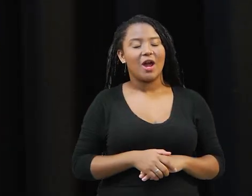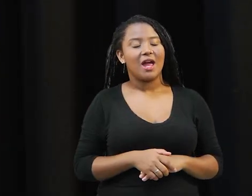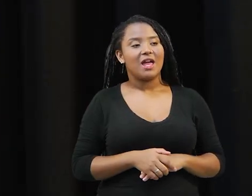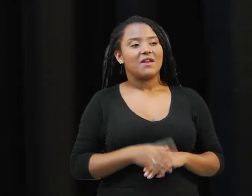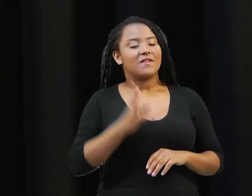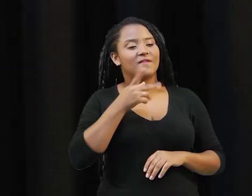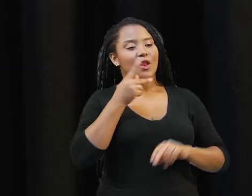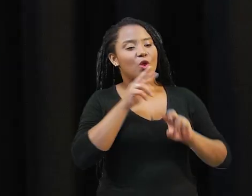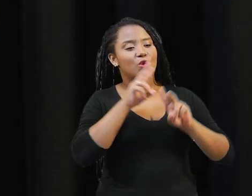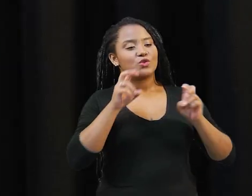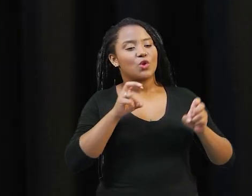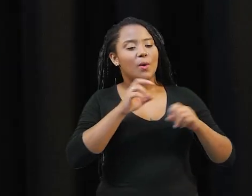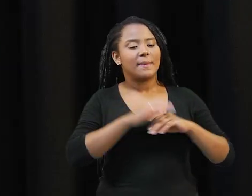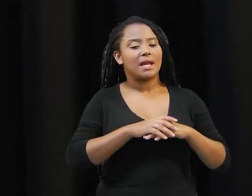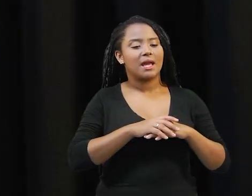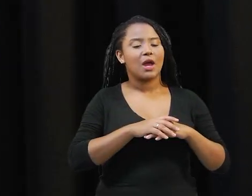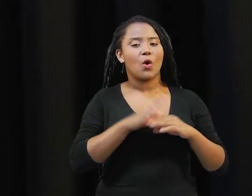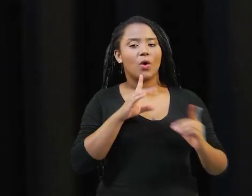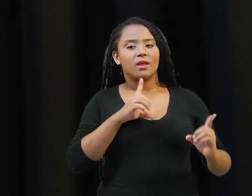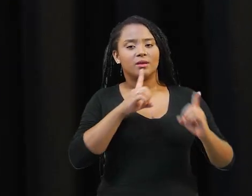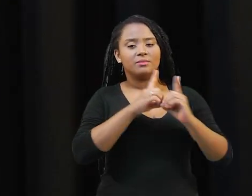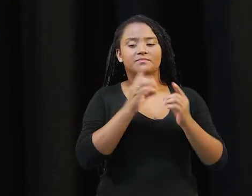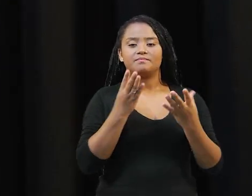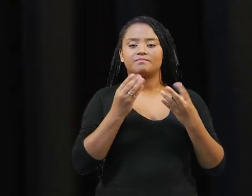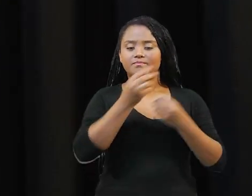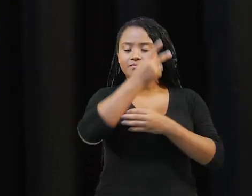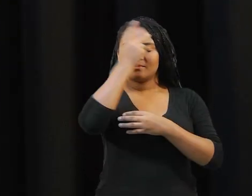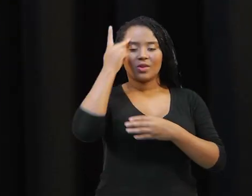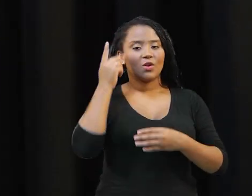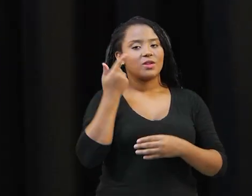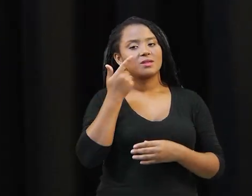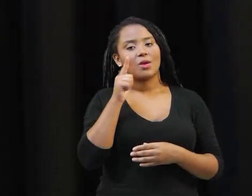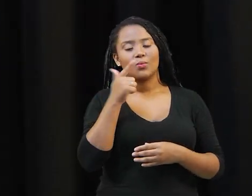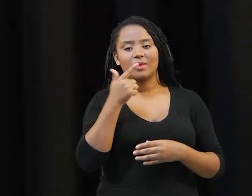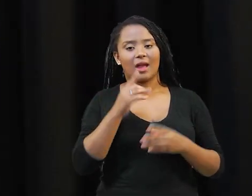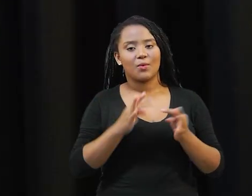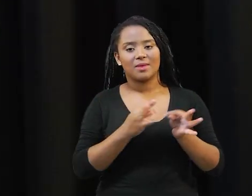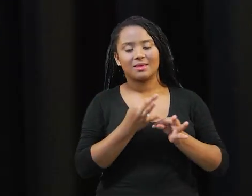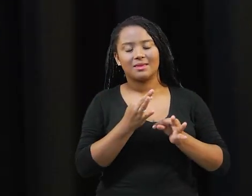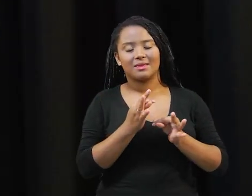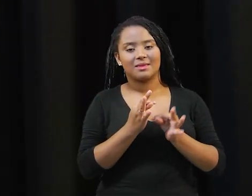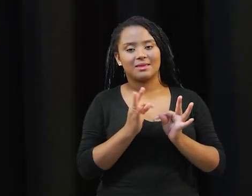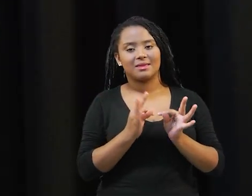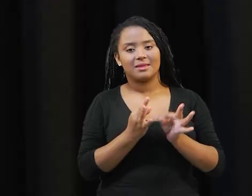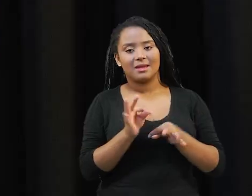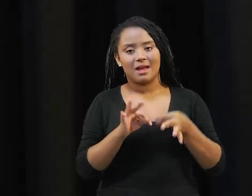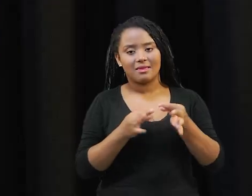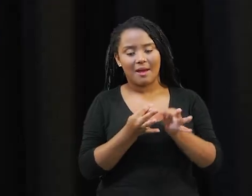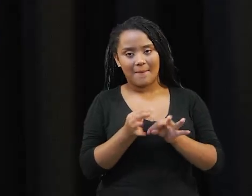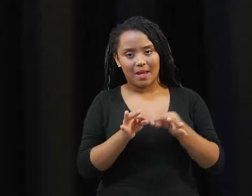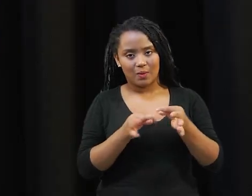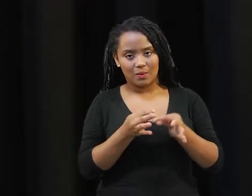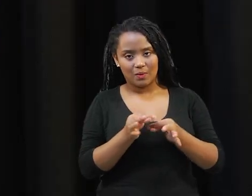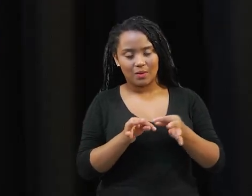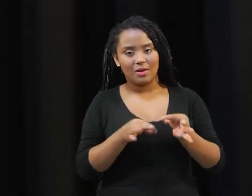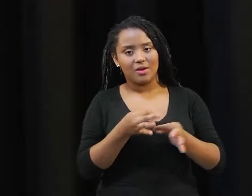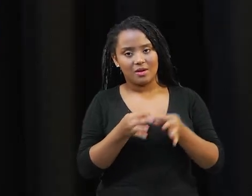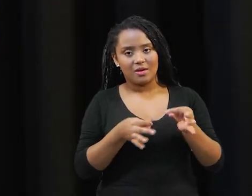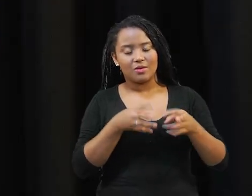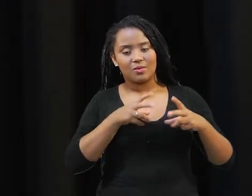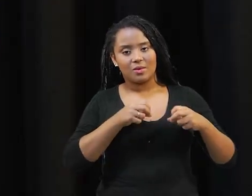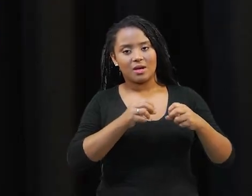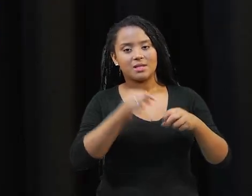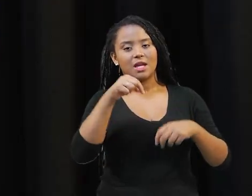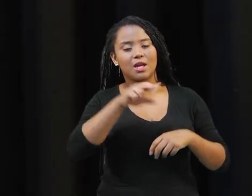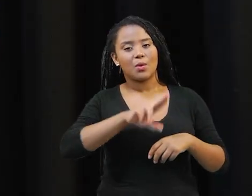atendimento, né, que muitas pessoas não têm acesso ao tratamento do câncer. E eu queria saber, Uberlândia, em que situação